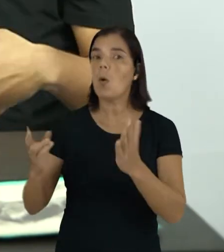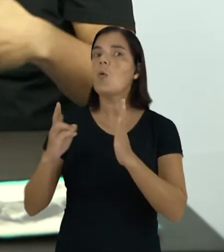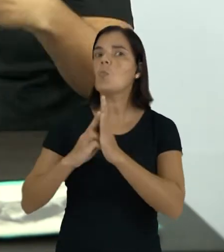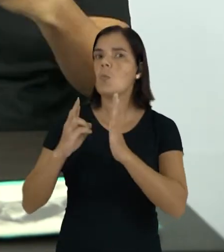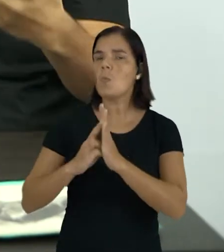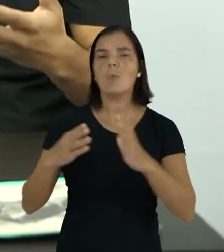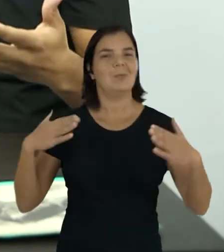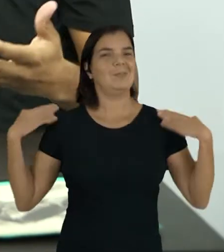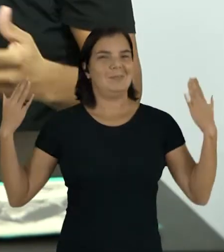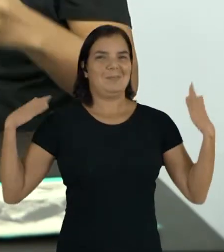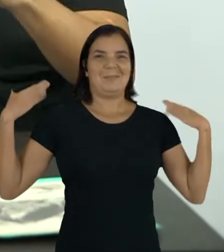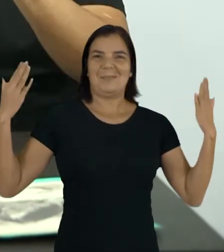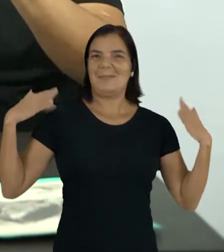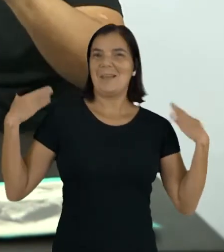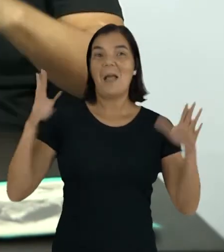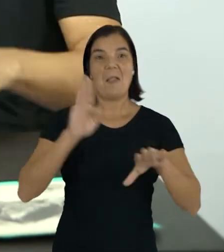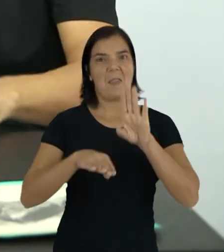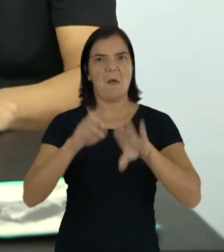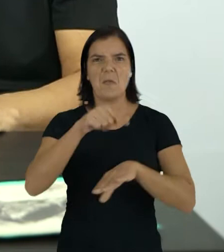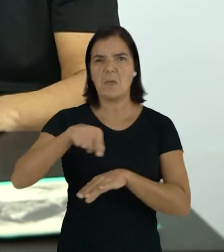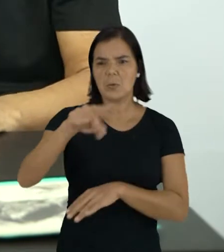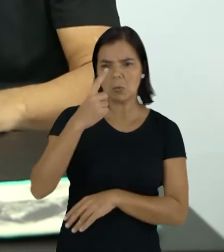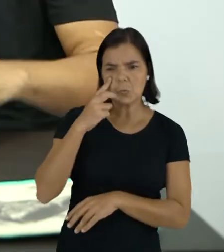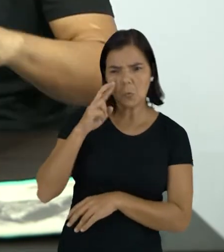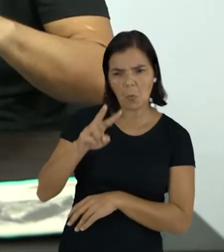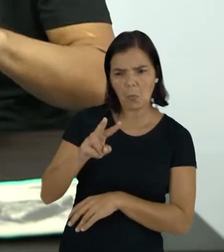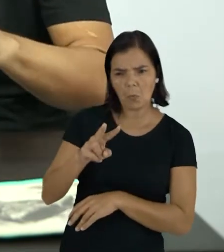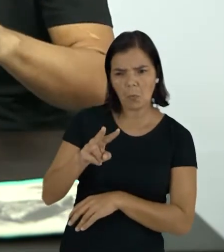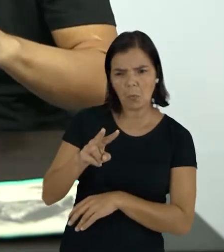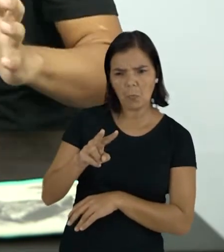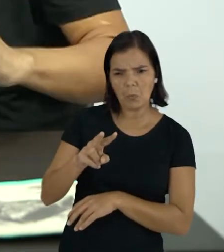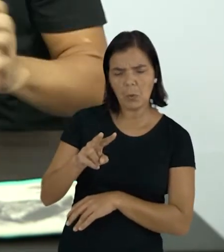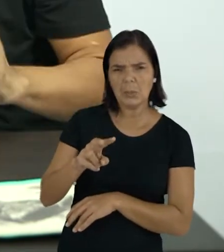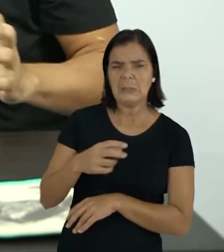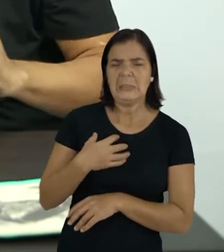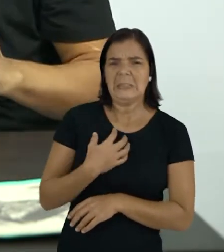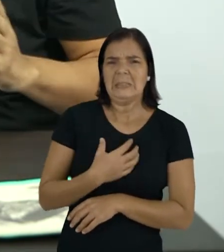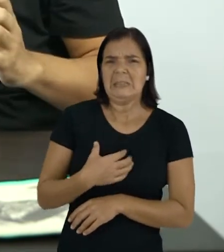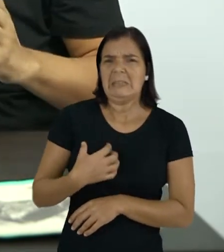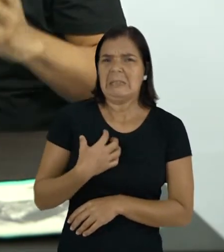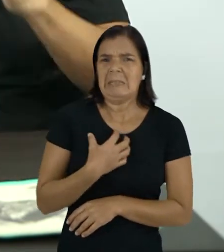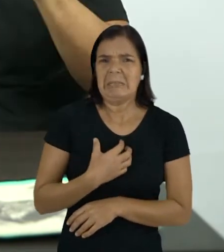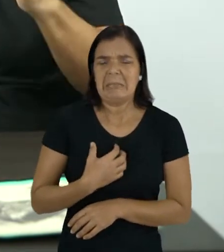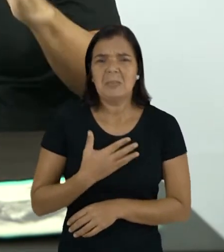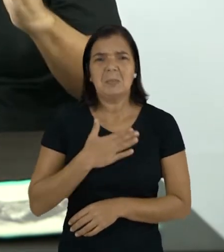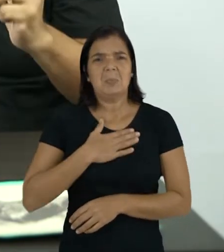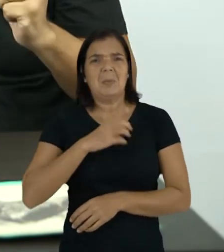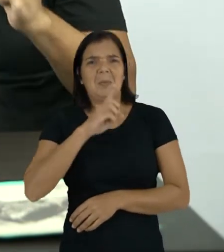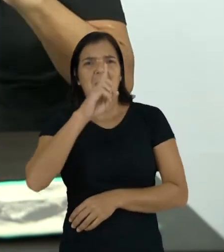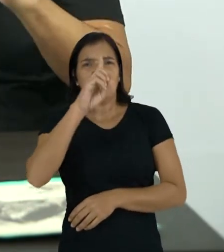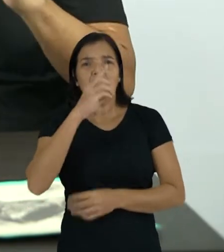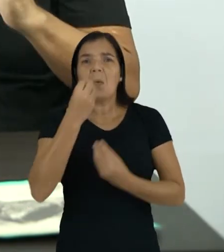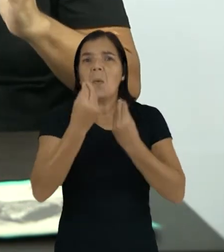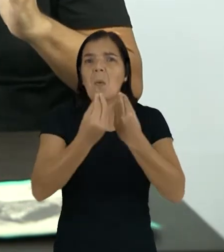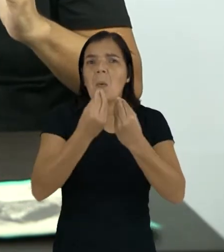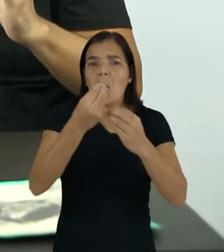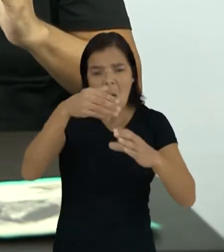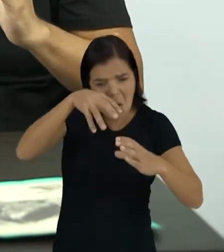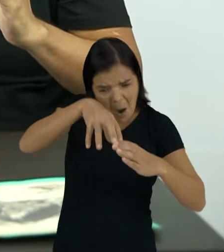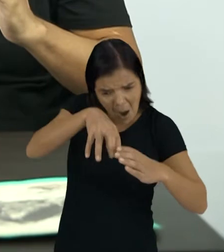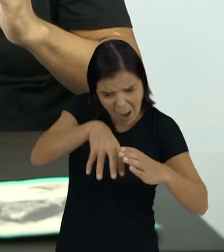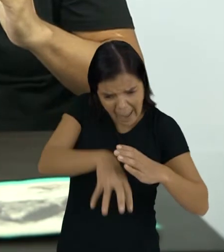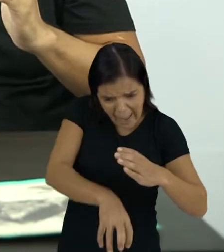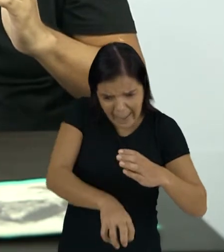momento de muita alegria. Talvez você, quando olhou essa imagem, tenha dado uma certa agonia, né? Meu Deus, como ele vai colocar a mão